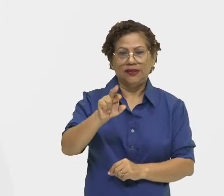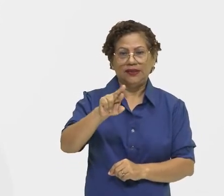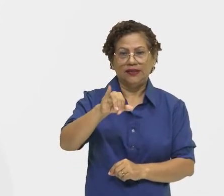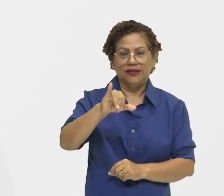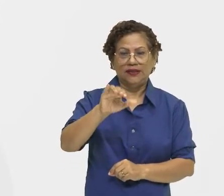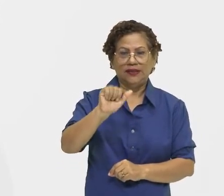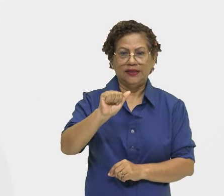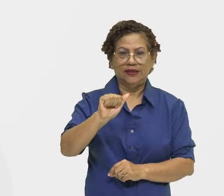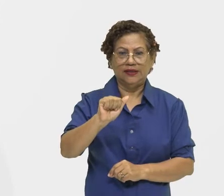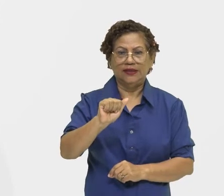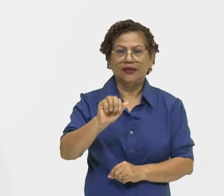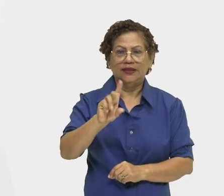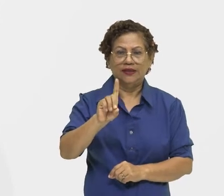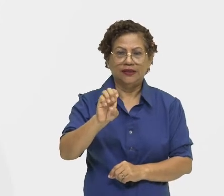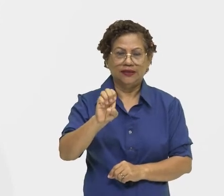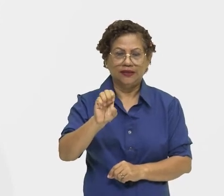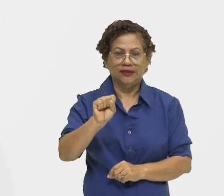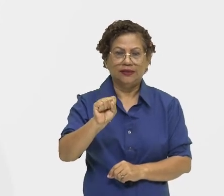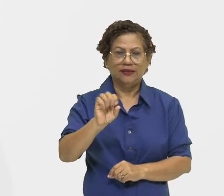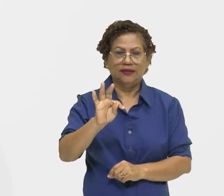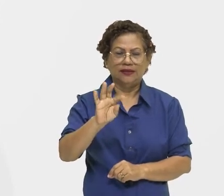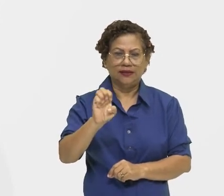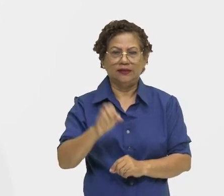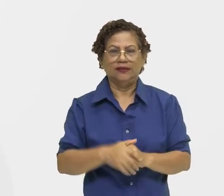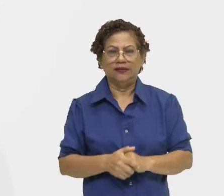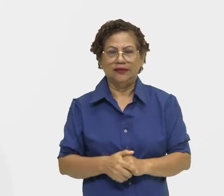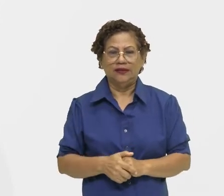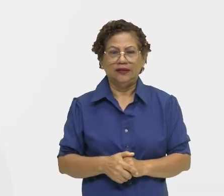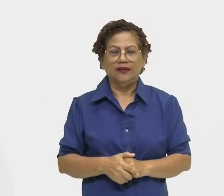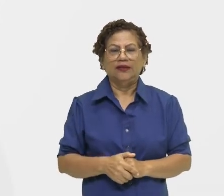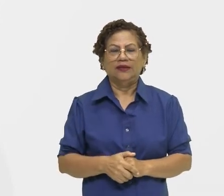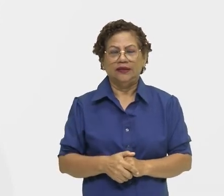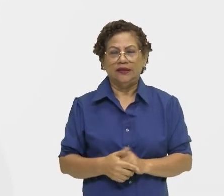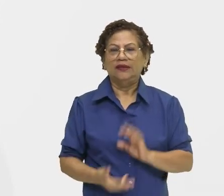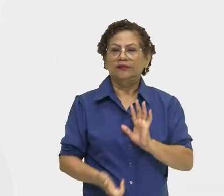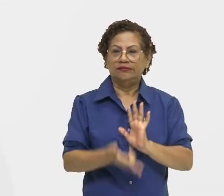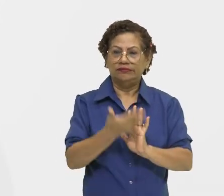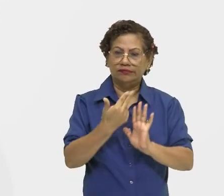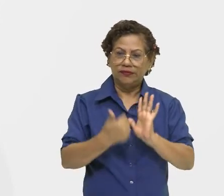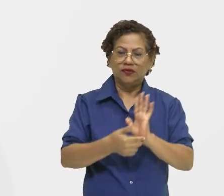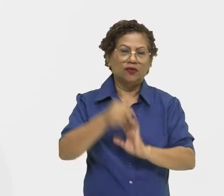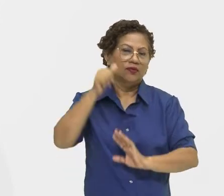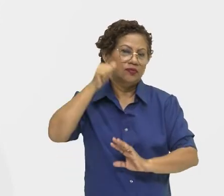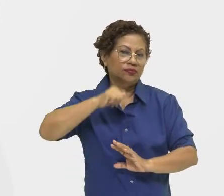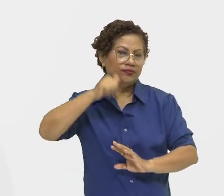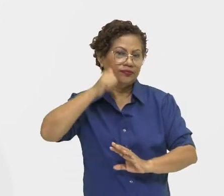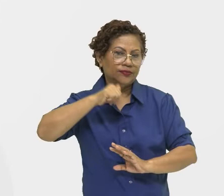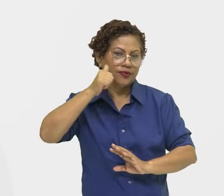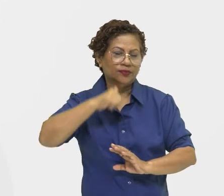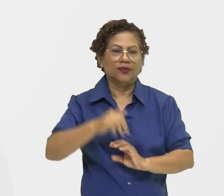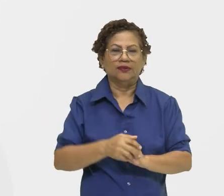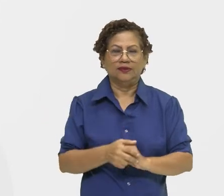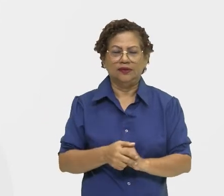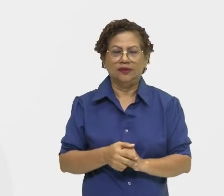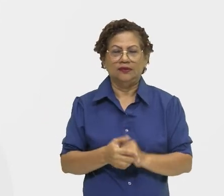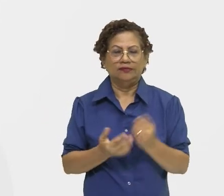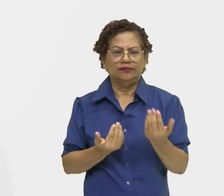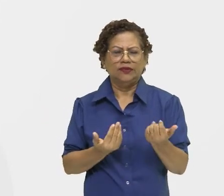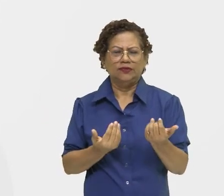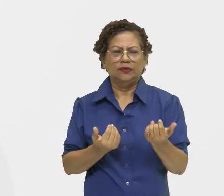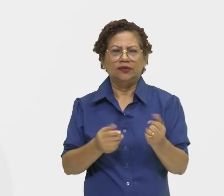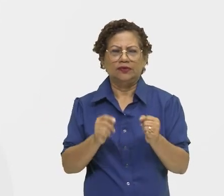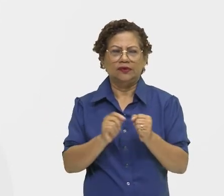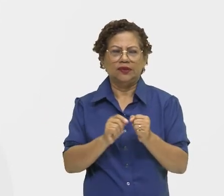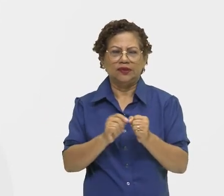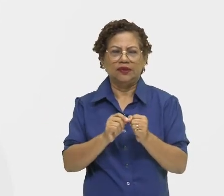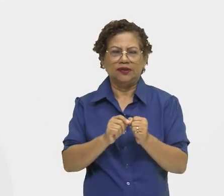cariátides, que eram colunas em forma de mulheres, em homenagem às jovens da região de Cária, na